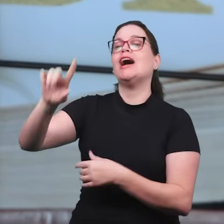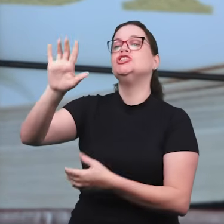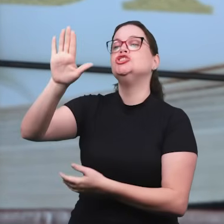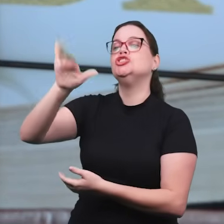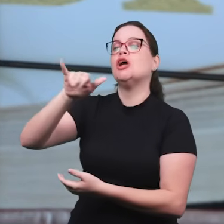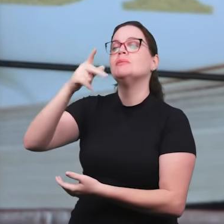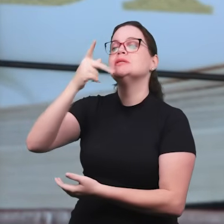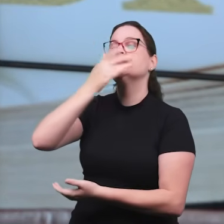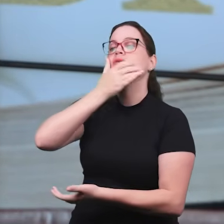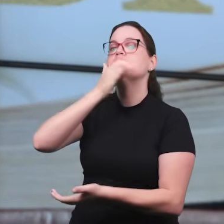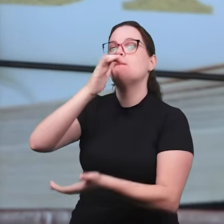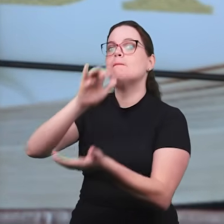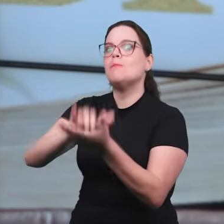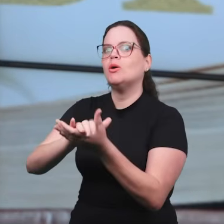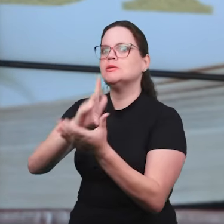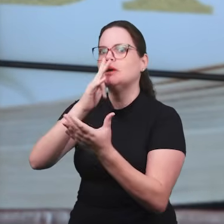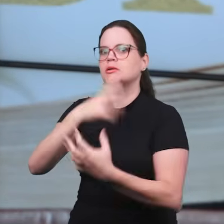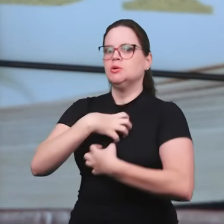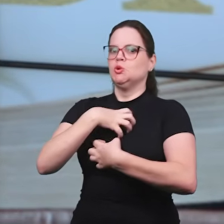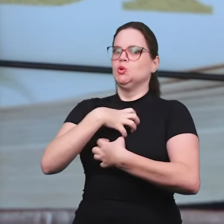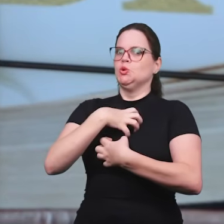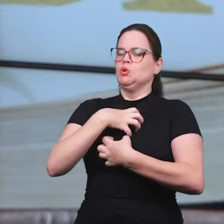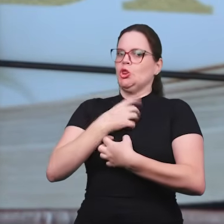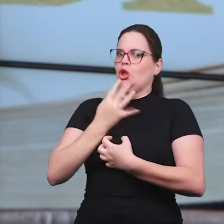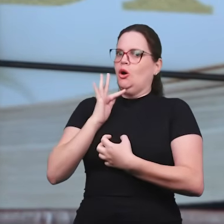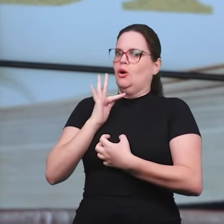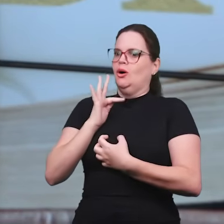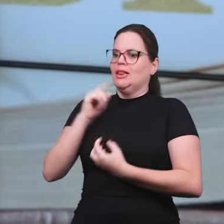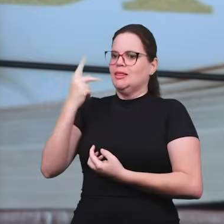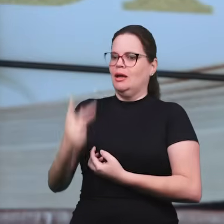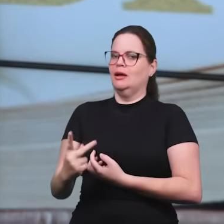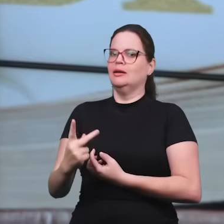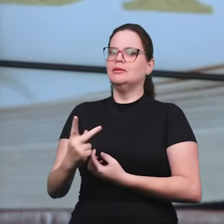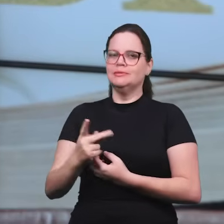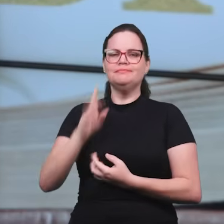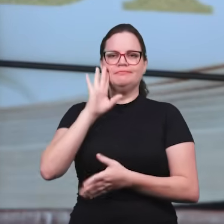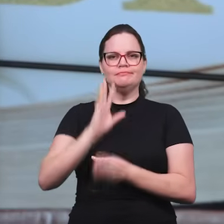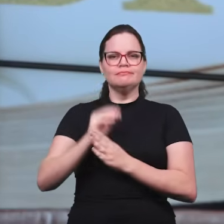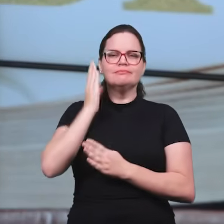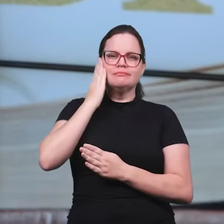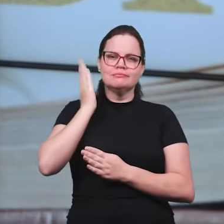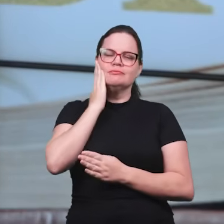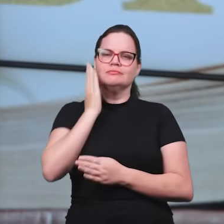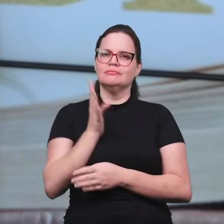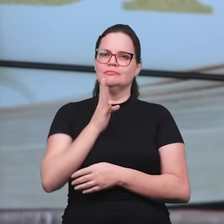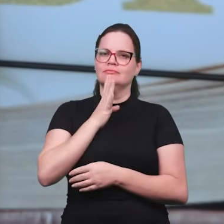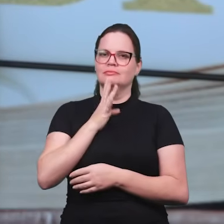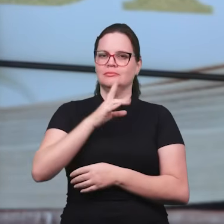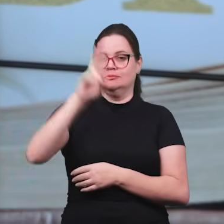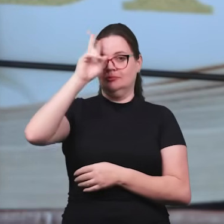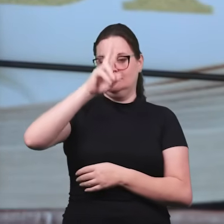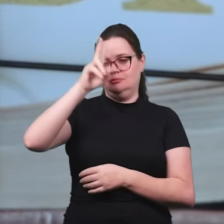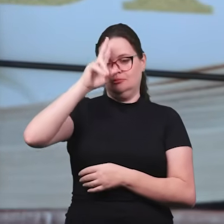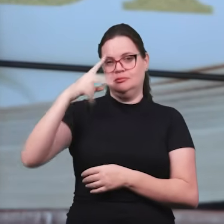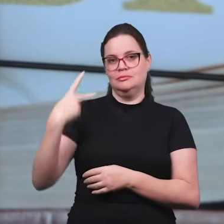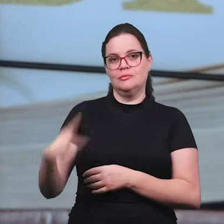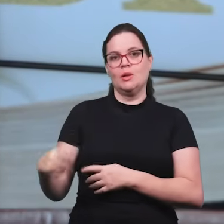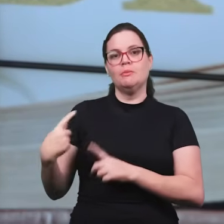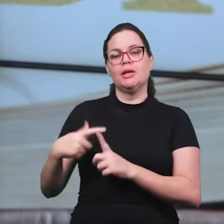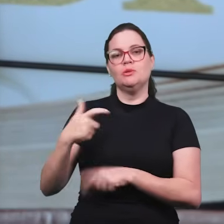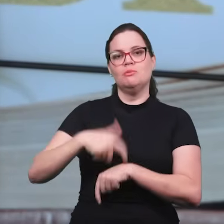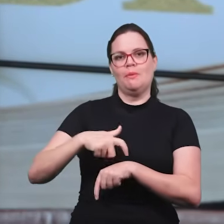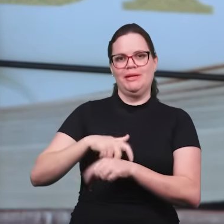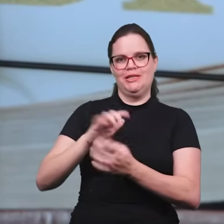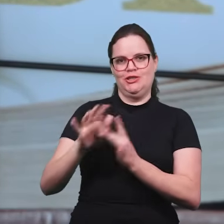dela, né? E a gente já conhece essa história, né? Na verdade, quando o Senhor fala